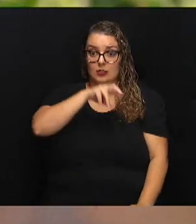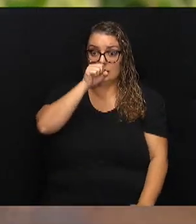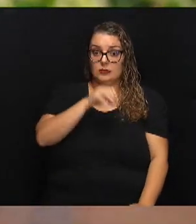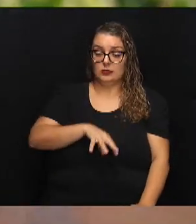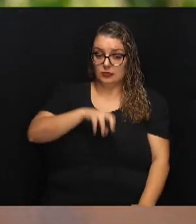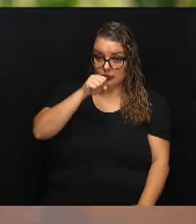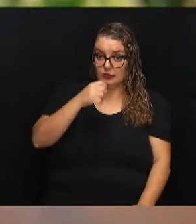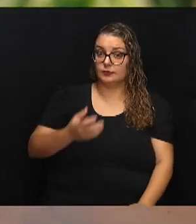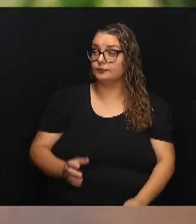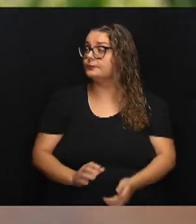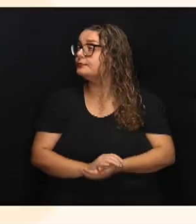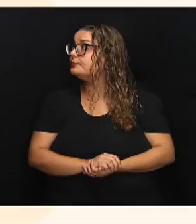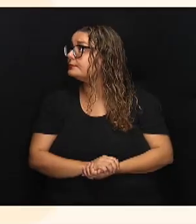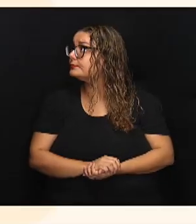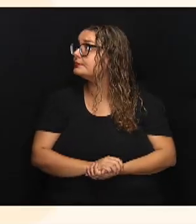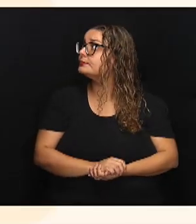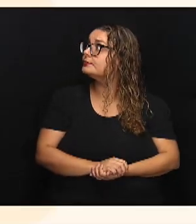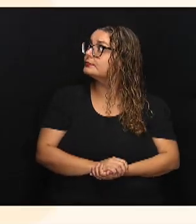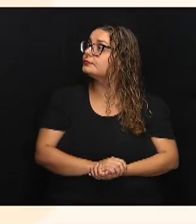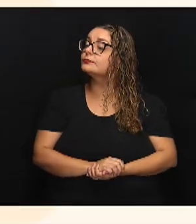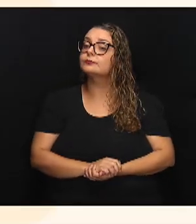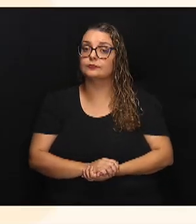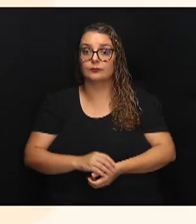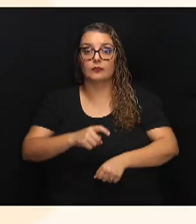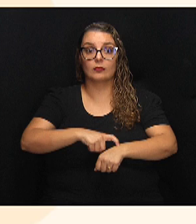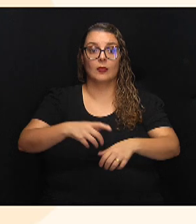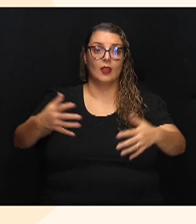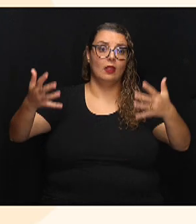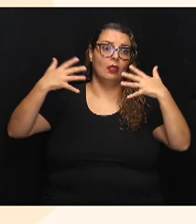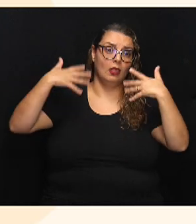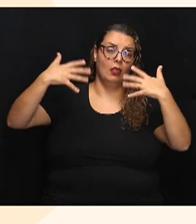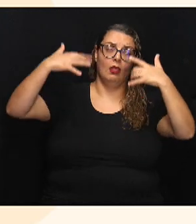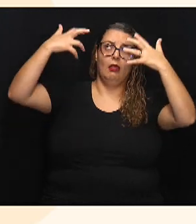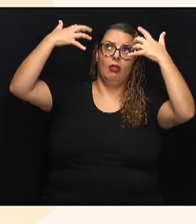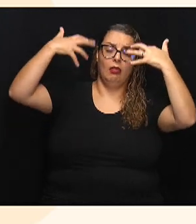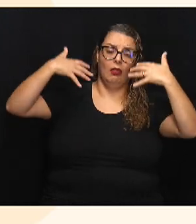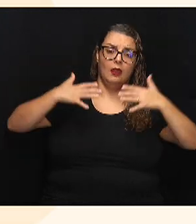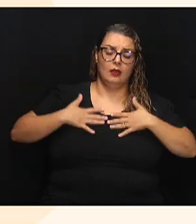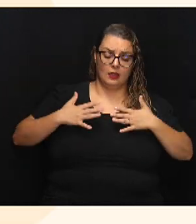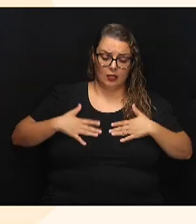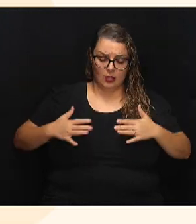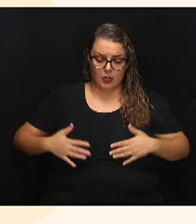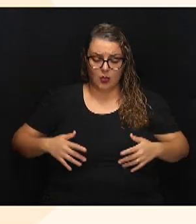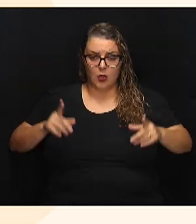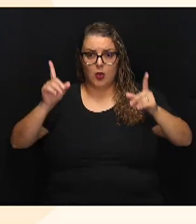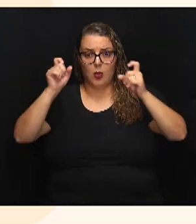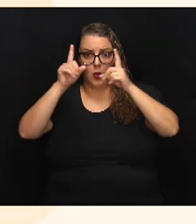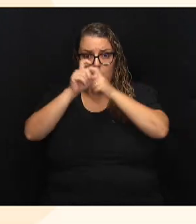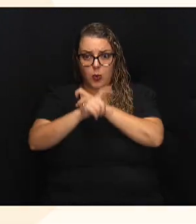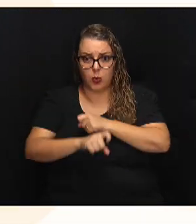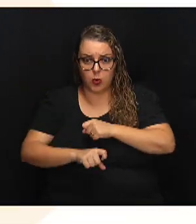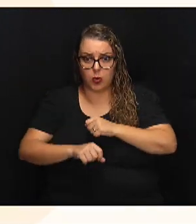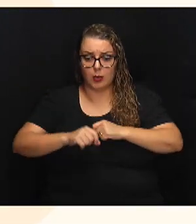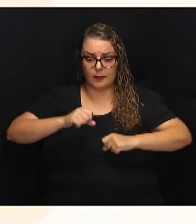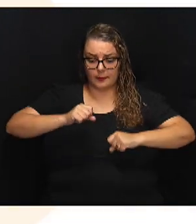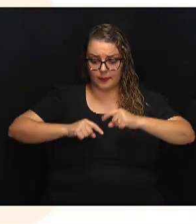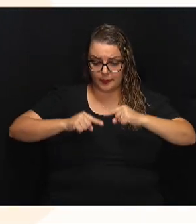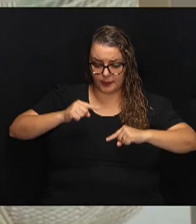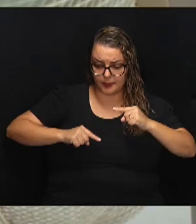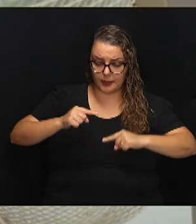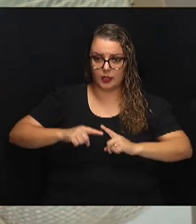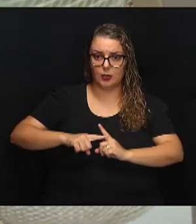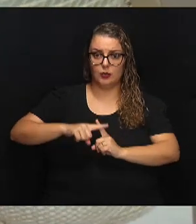respiratórias. Em situações de calor extremo, o corpo pode ter dificuldades para regular sua